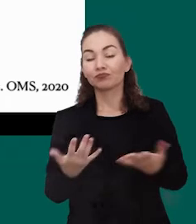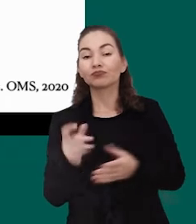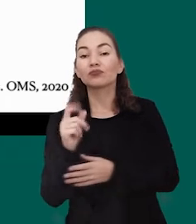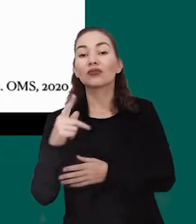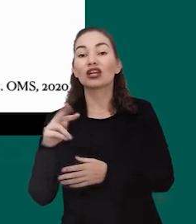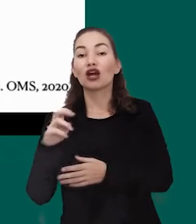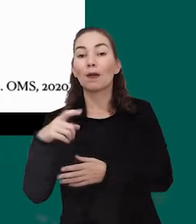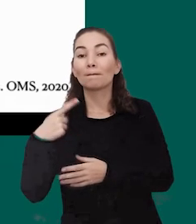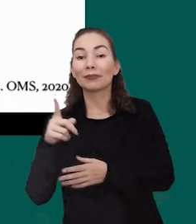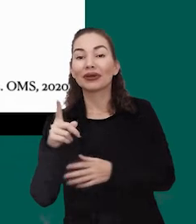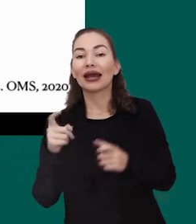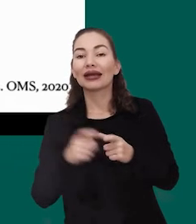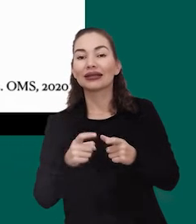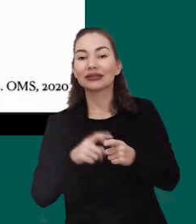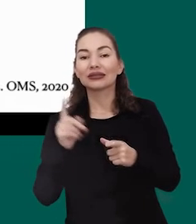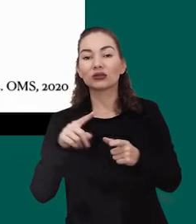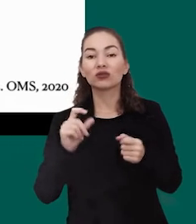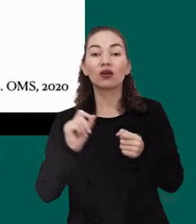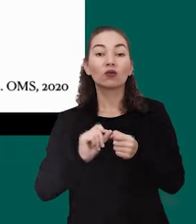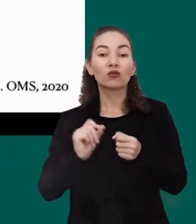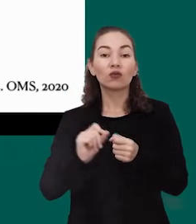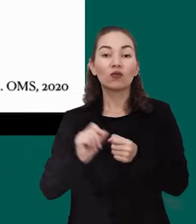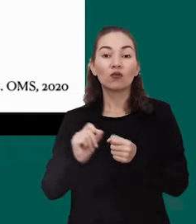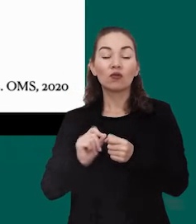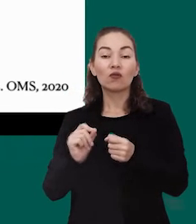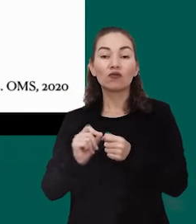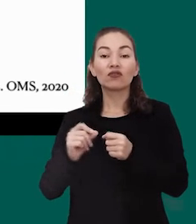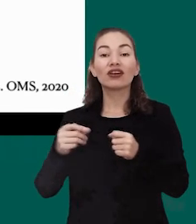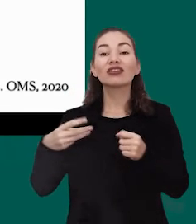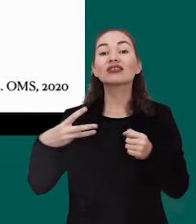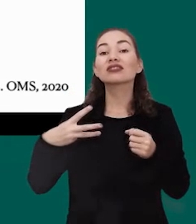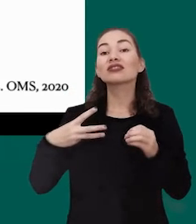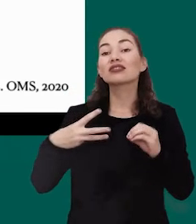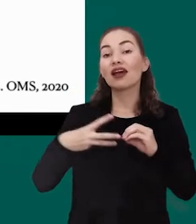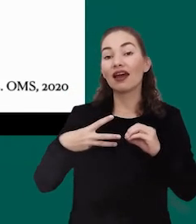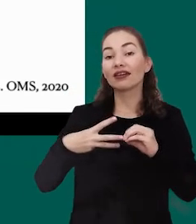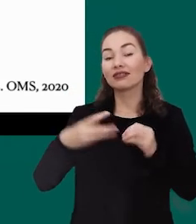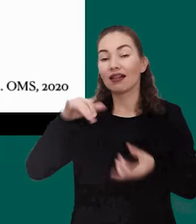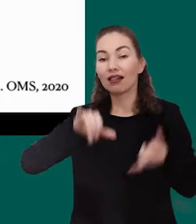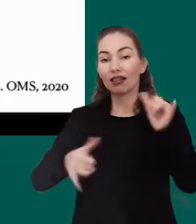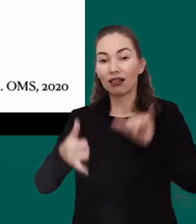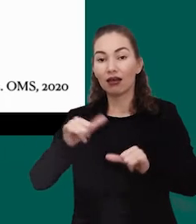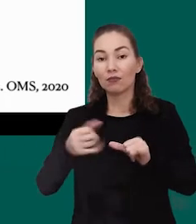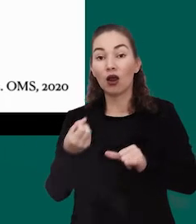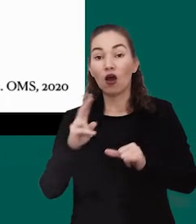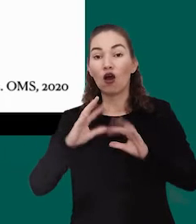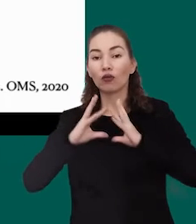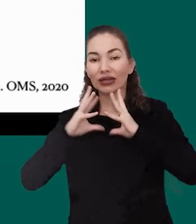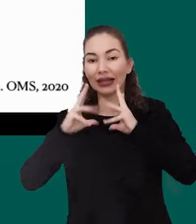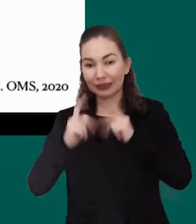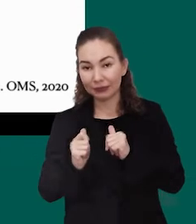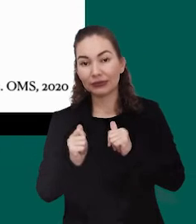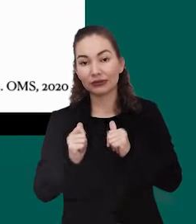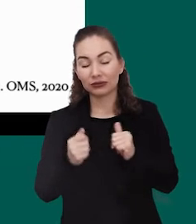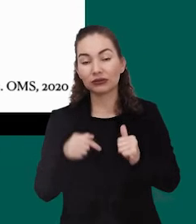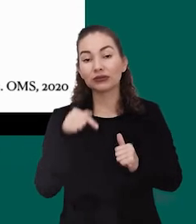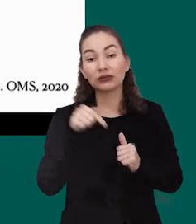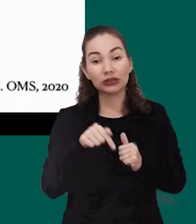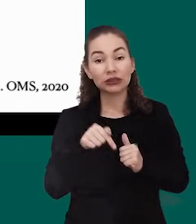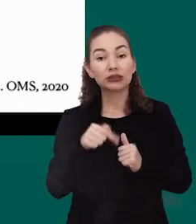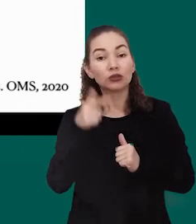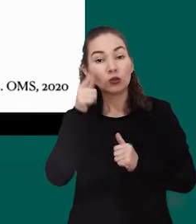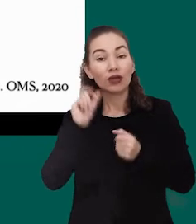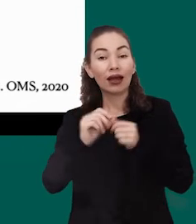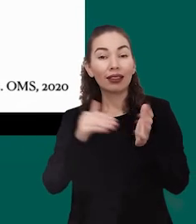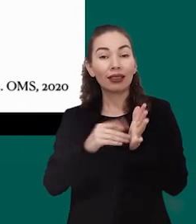humanos, os pré-clínicos são testes realizados em células humanas, mas em laboratório, ou em animais, tá? Esse tempo, geralmente, é de até